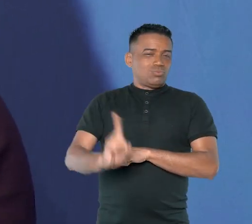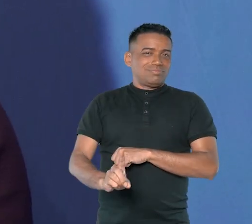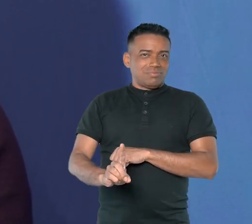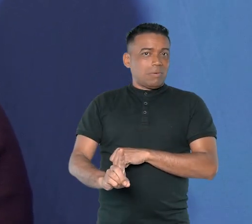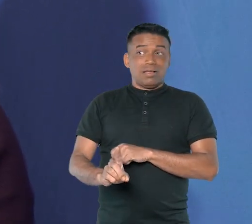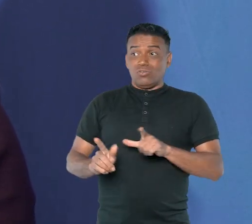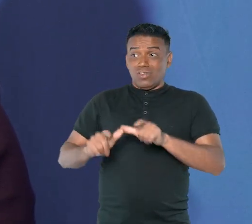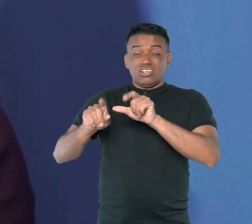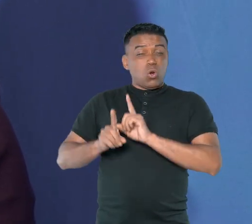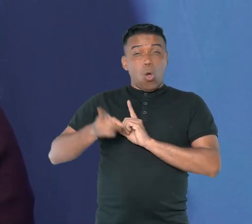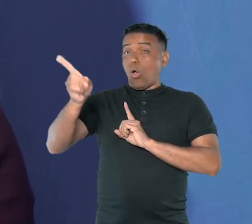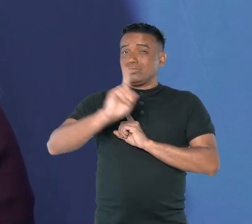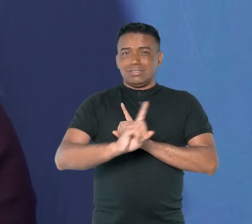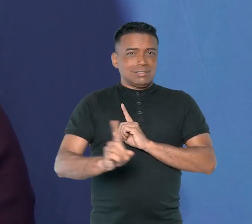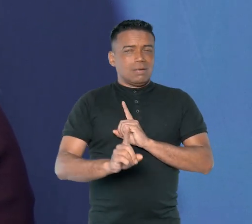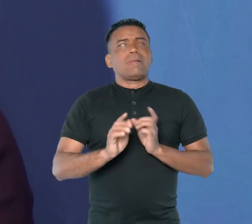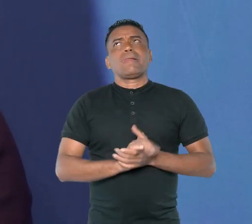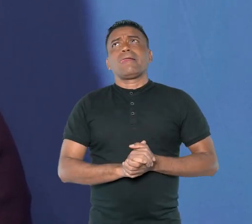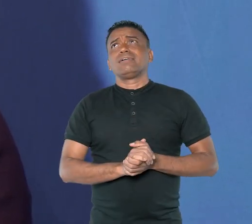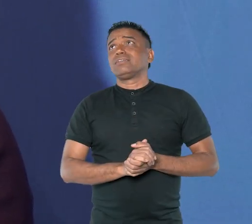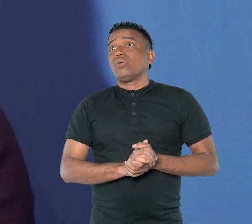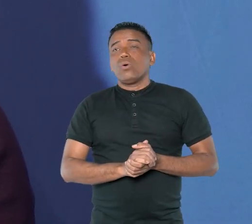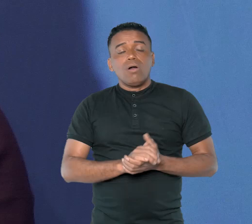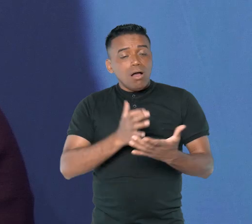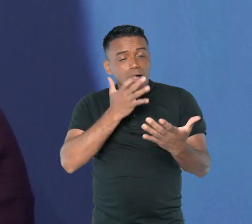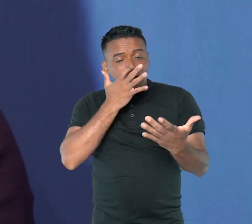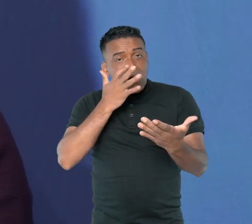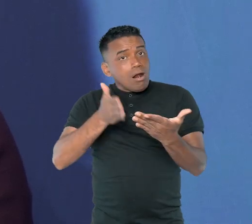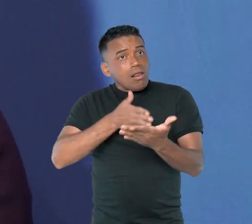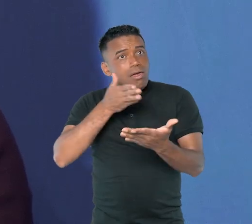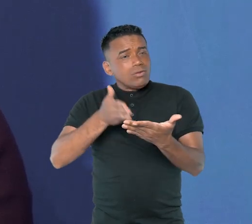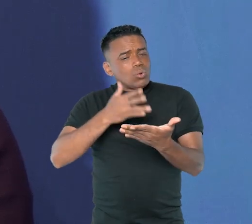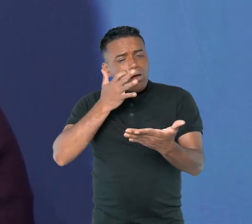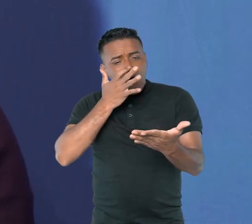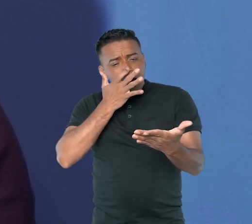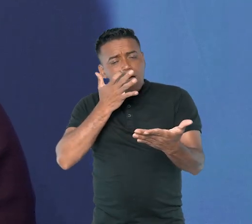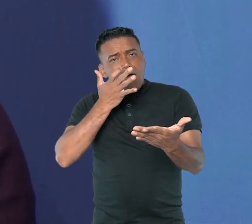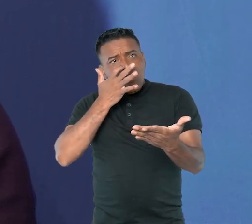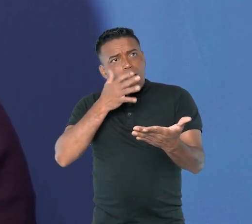Para longe, assim. E eu fiquei bebendo